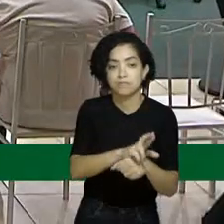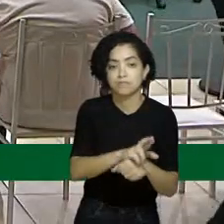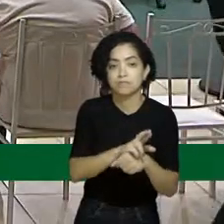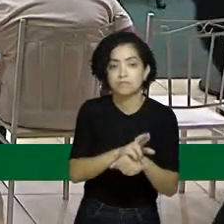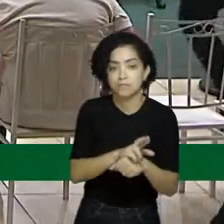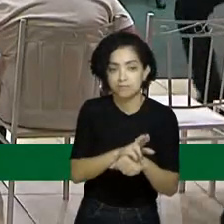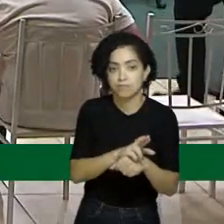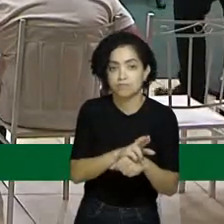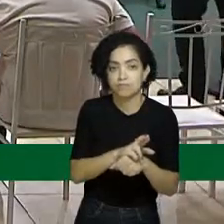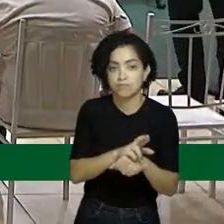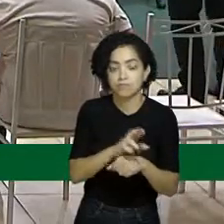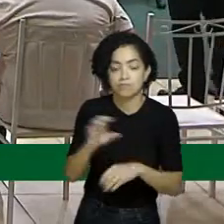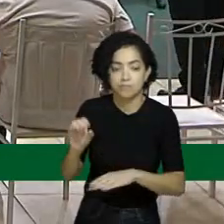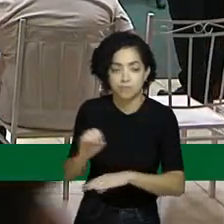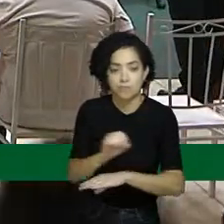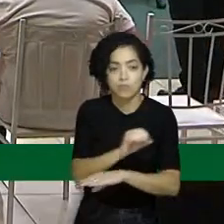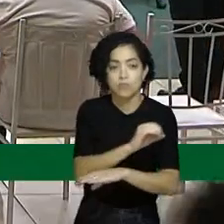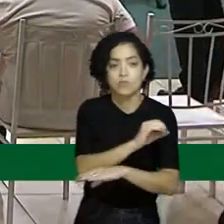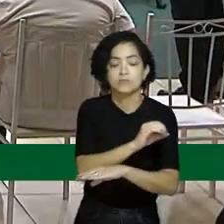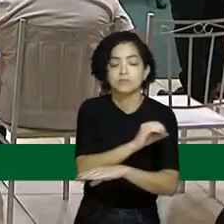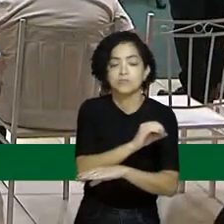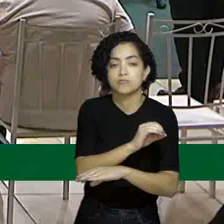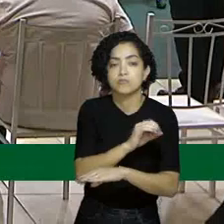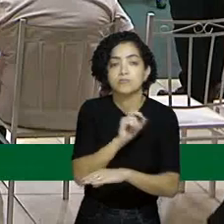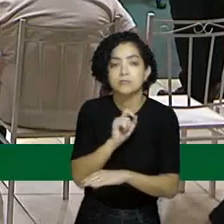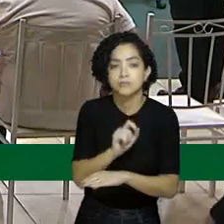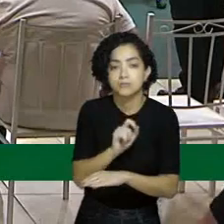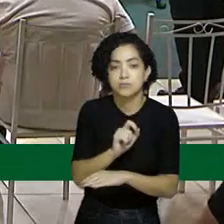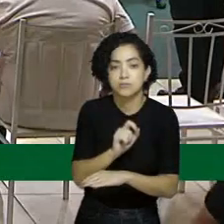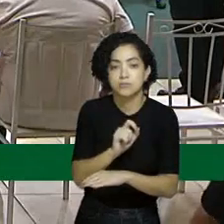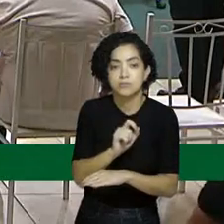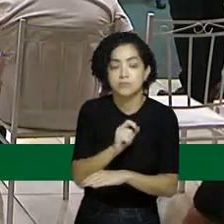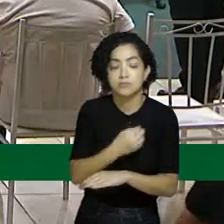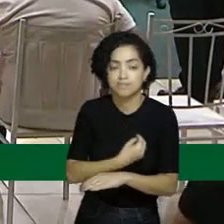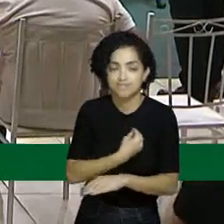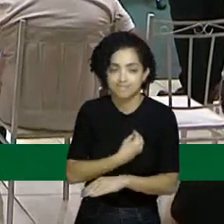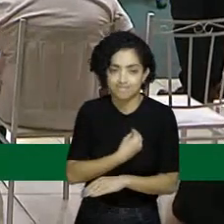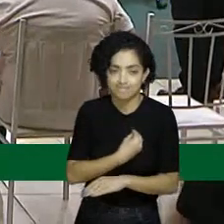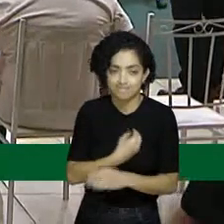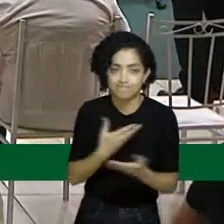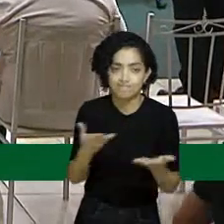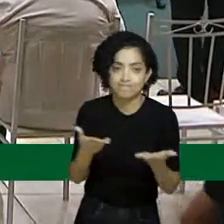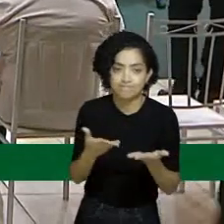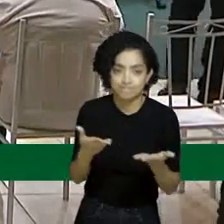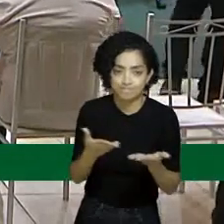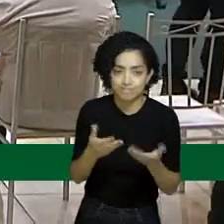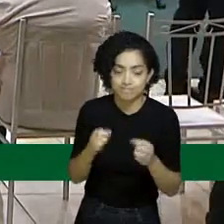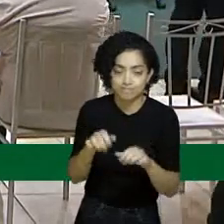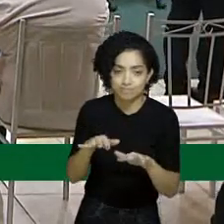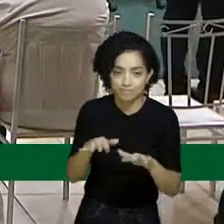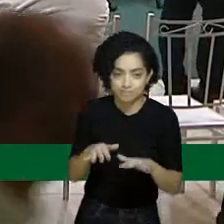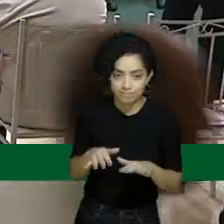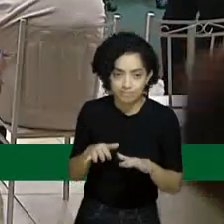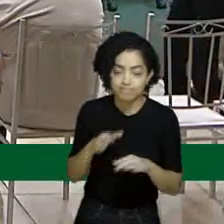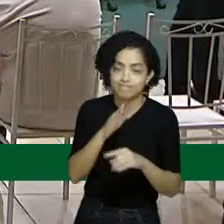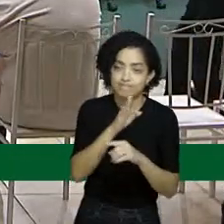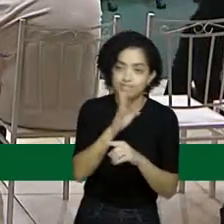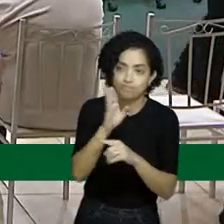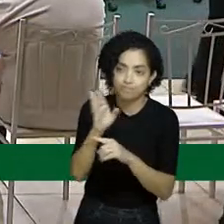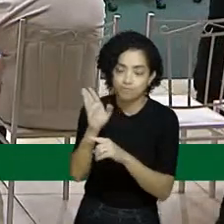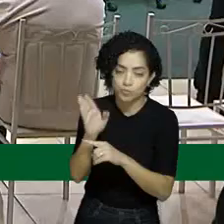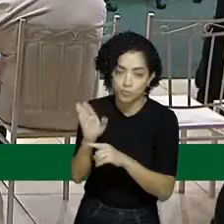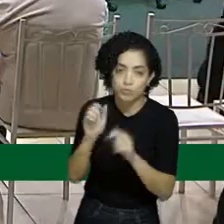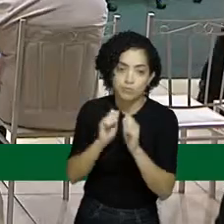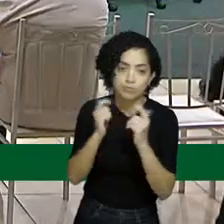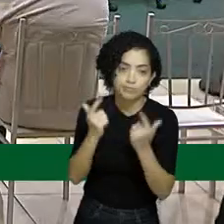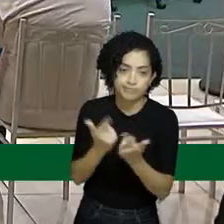o nosso grande Oeste e que se fazem presentes nesta sessão itinerante da a